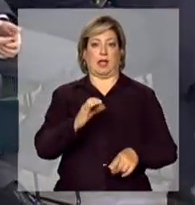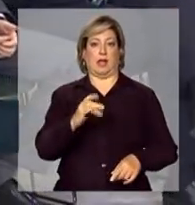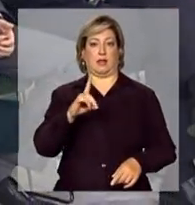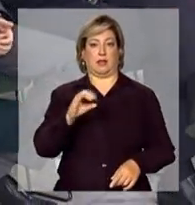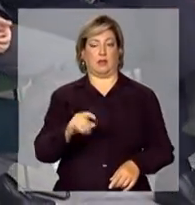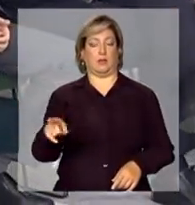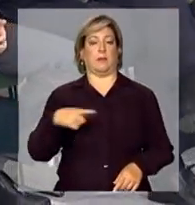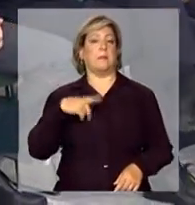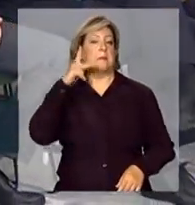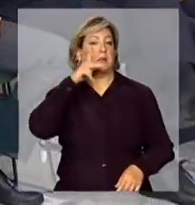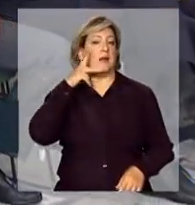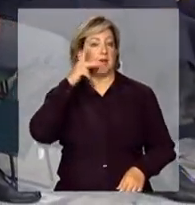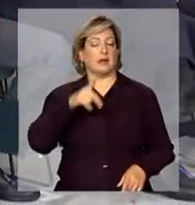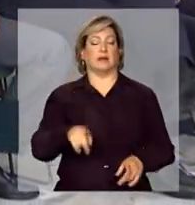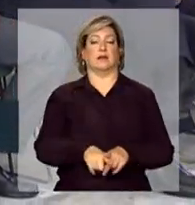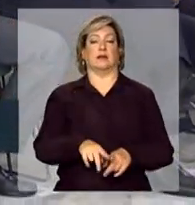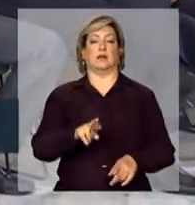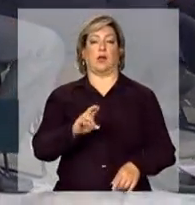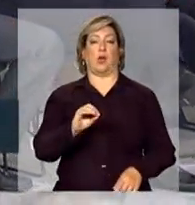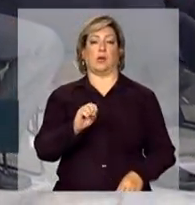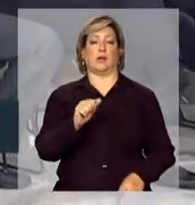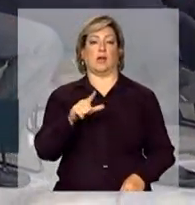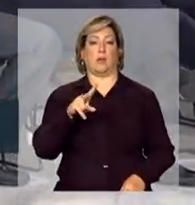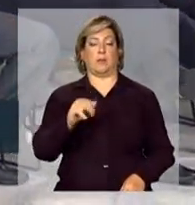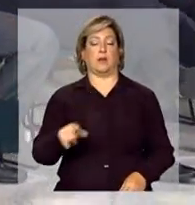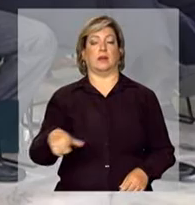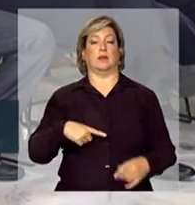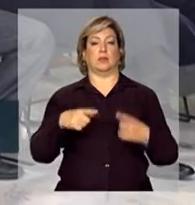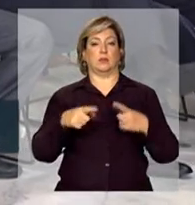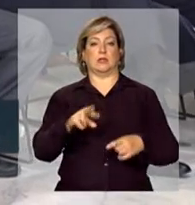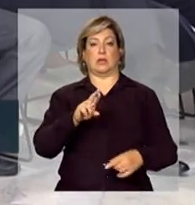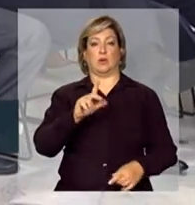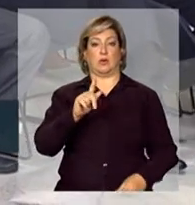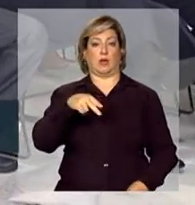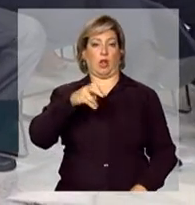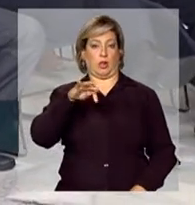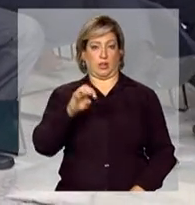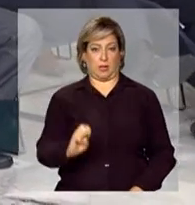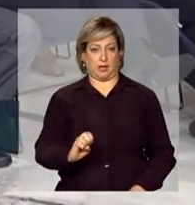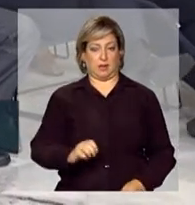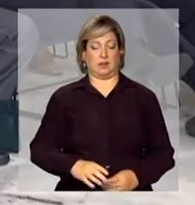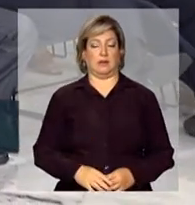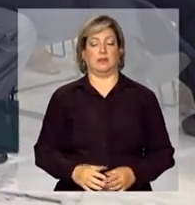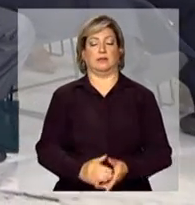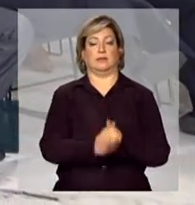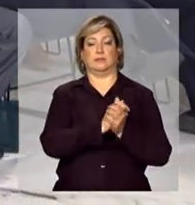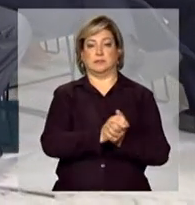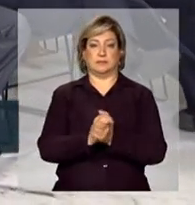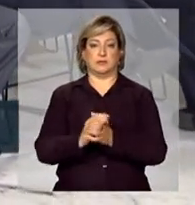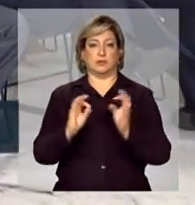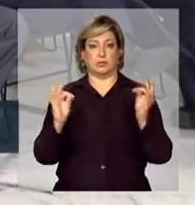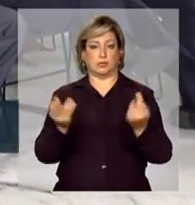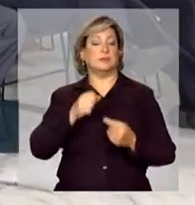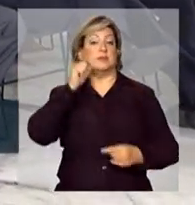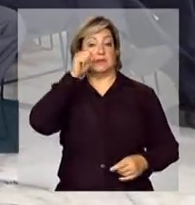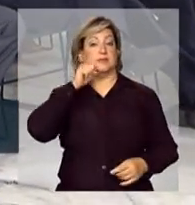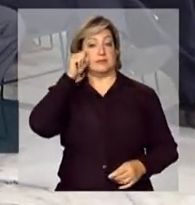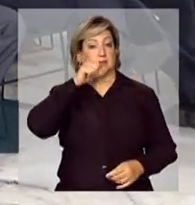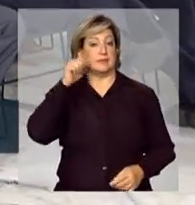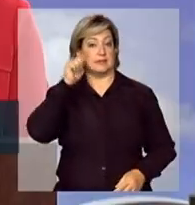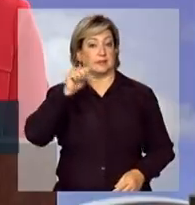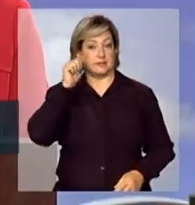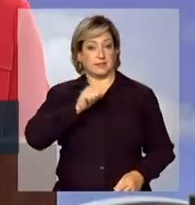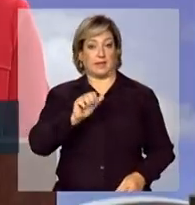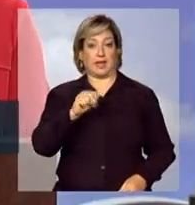Paraíba rosalba ciarlini do Rio Grande do Norte complementar a senhora Senadora